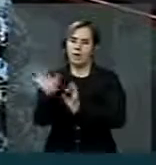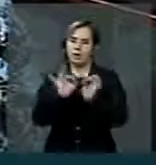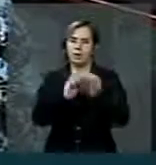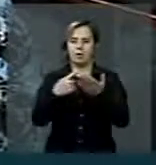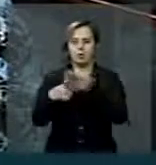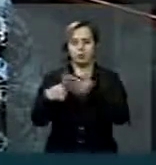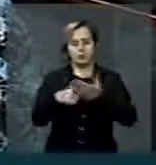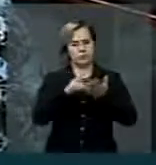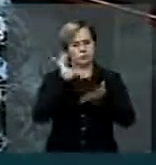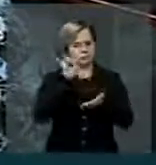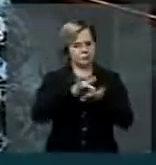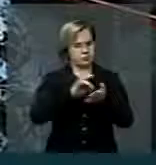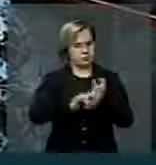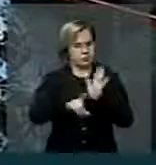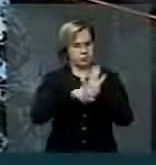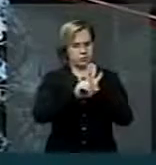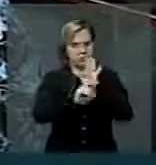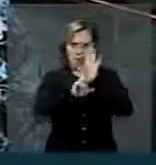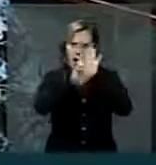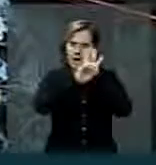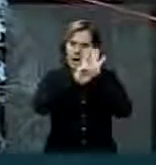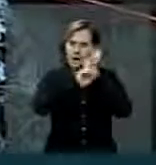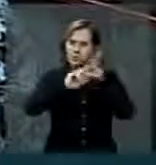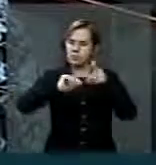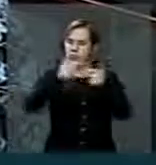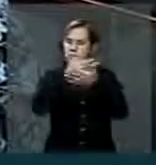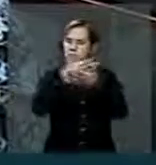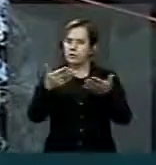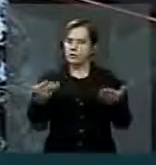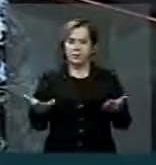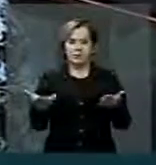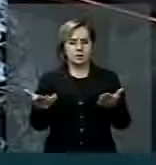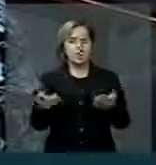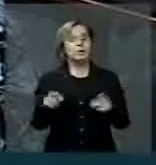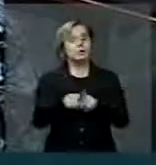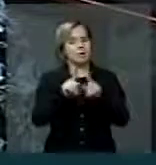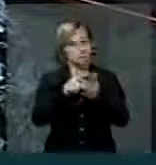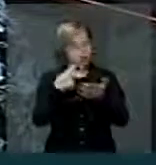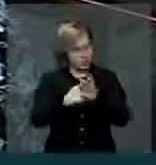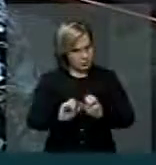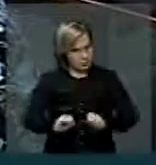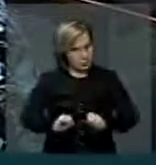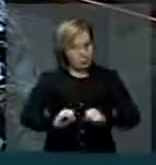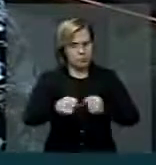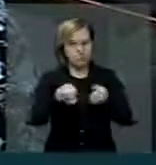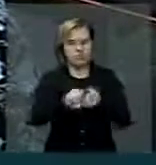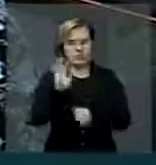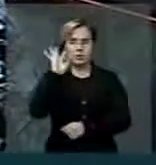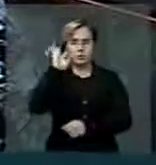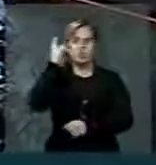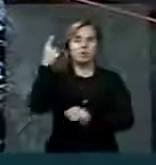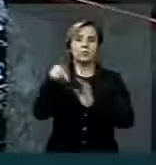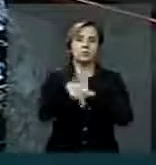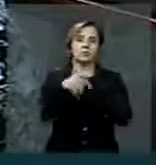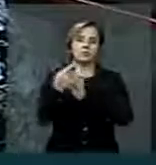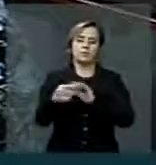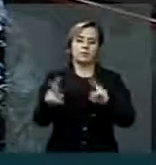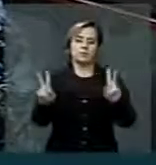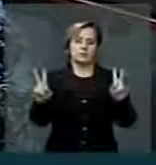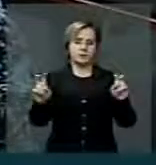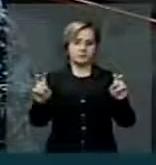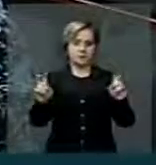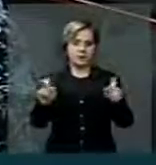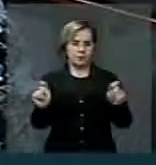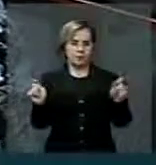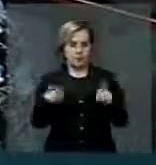organizações legítimas, representativas e bastante comprometidas com as decisões sobre esse tema. E dá